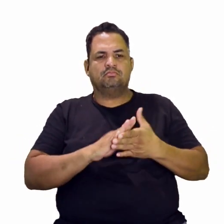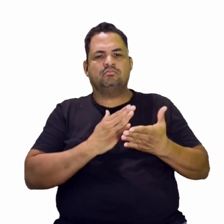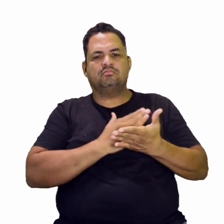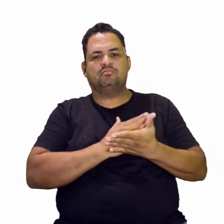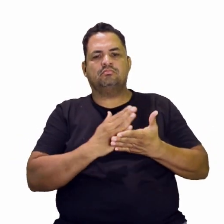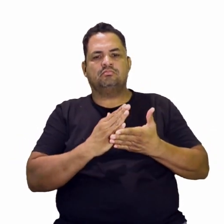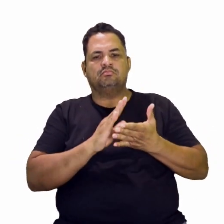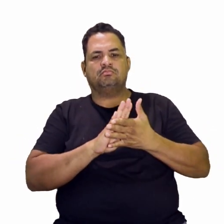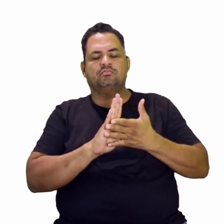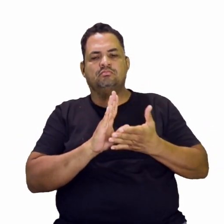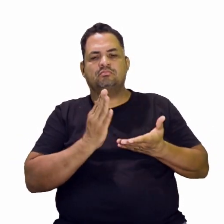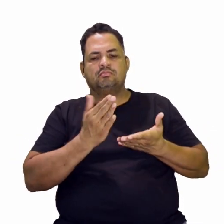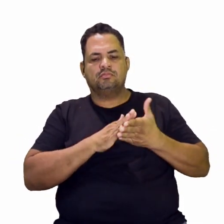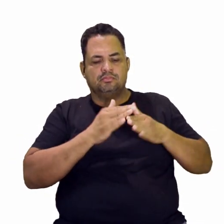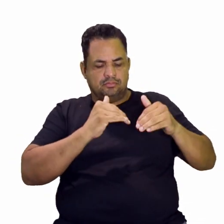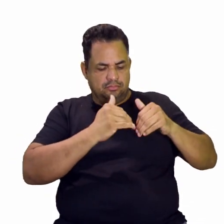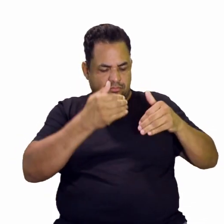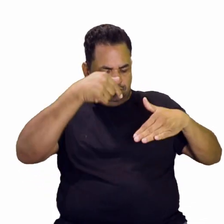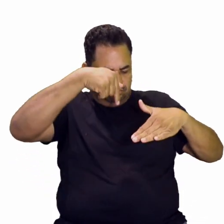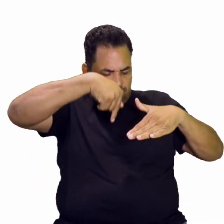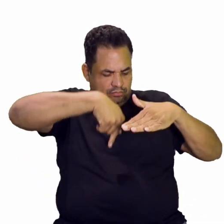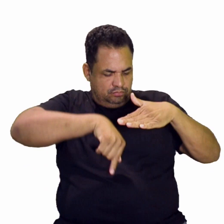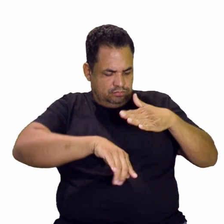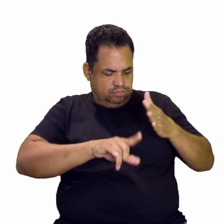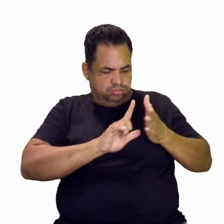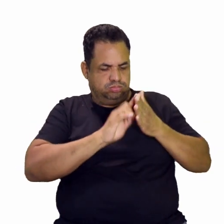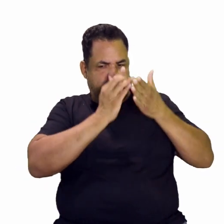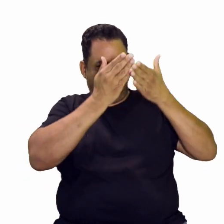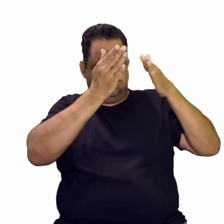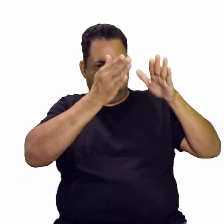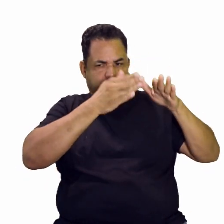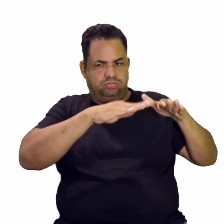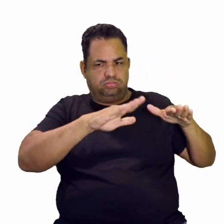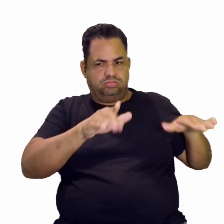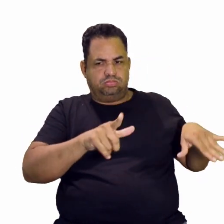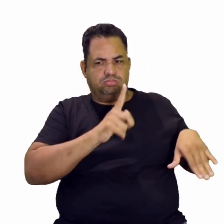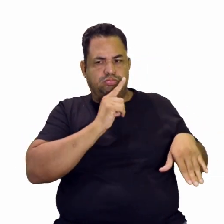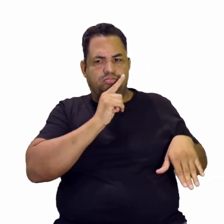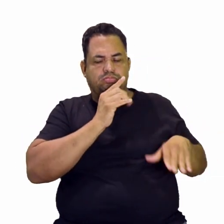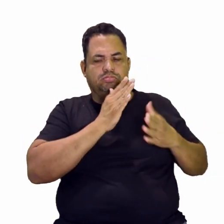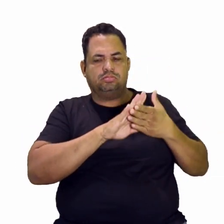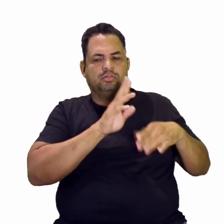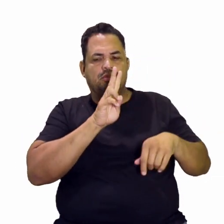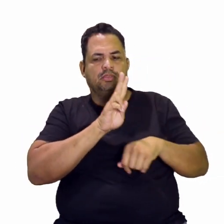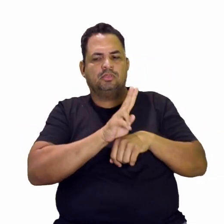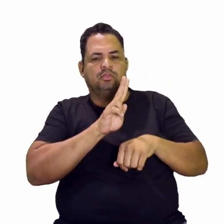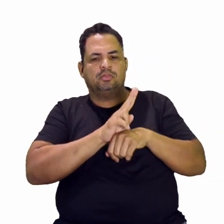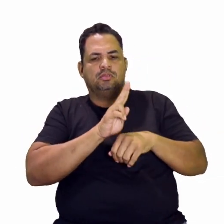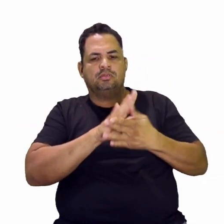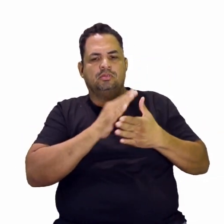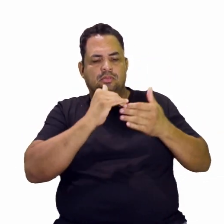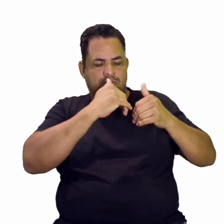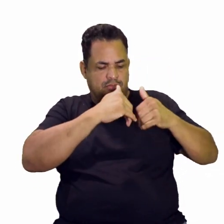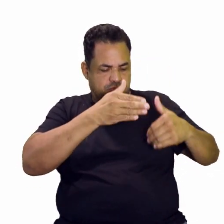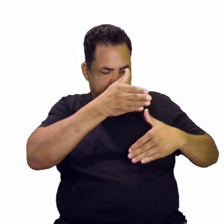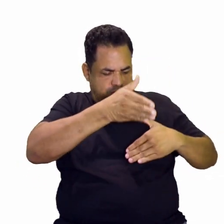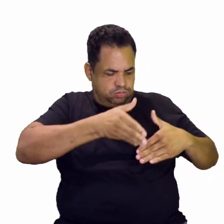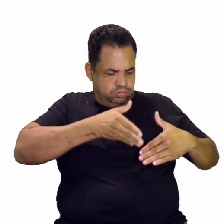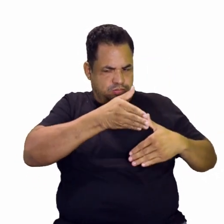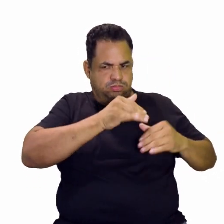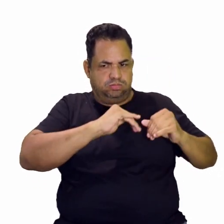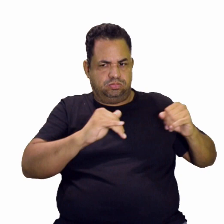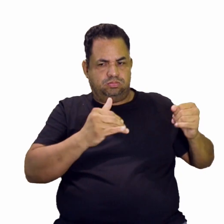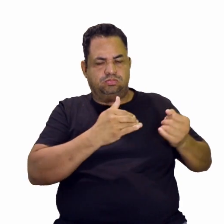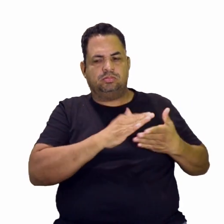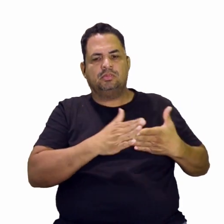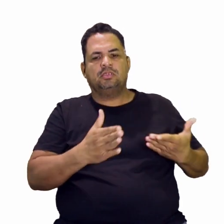nas fendas oceânicas, no fundo dos oceanos, protegido dos meteoros, naquelas rachaduras, naquelas fissuras